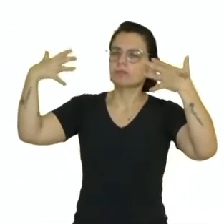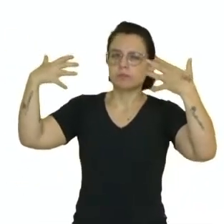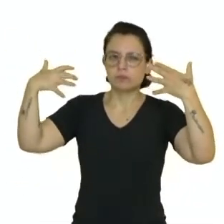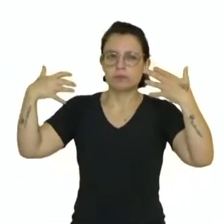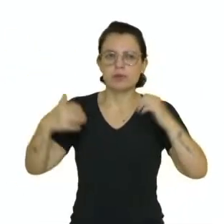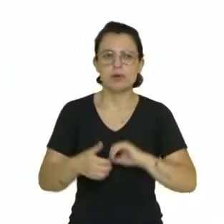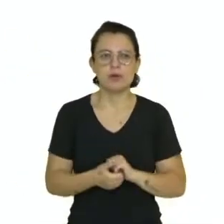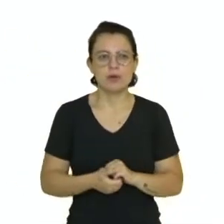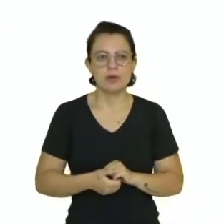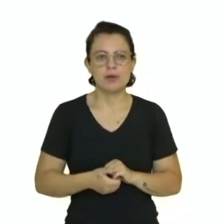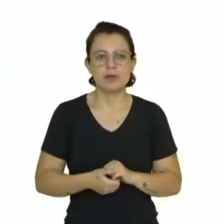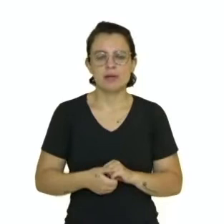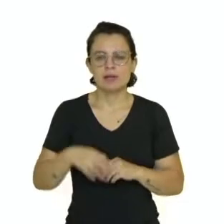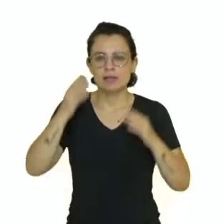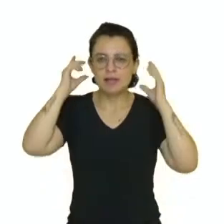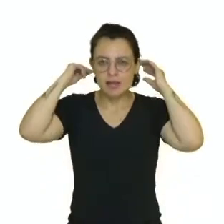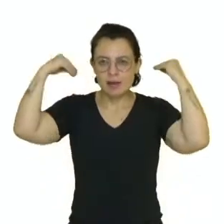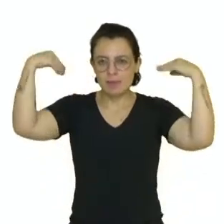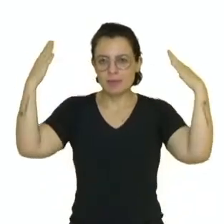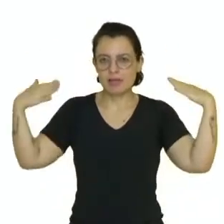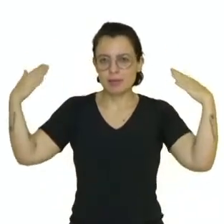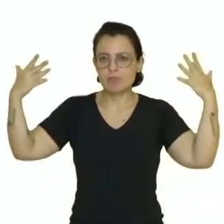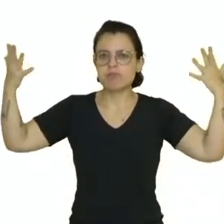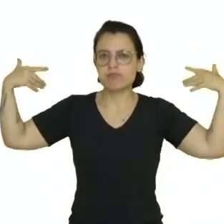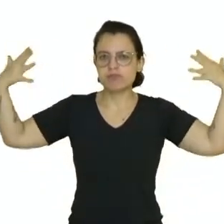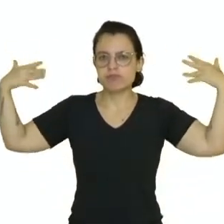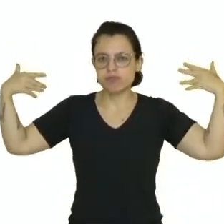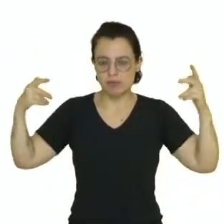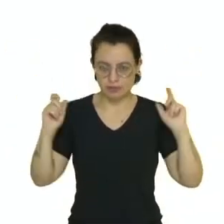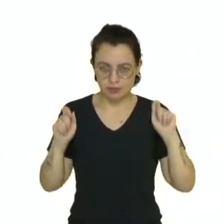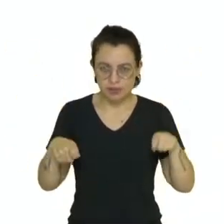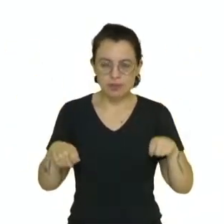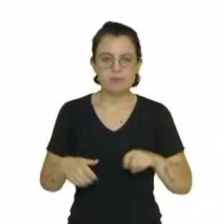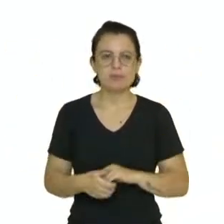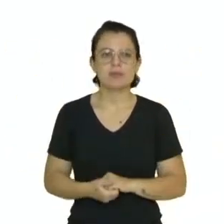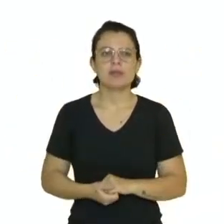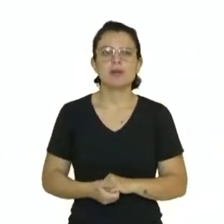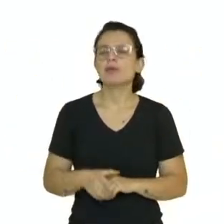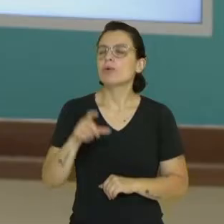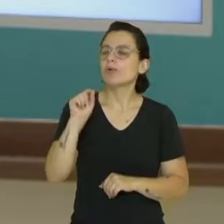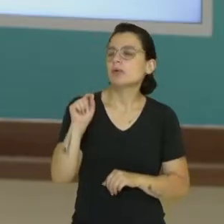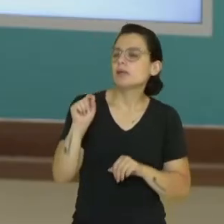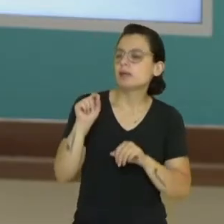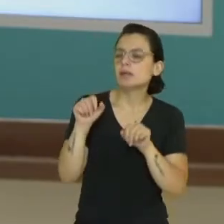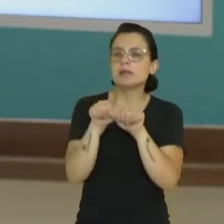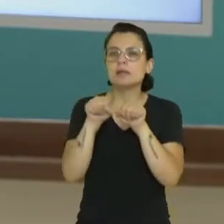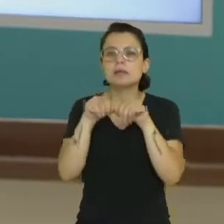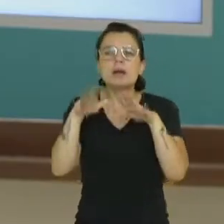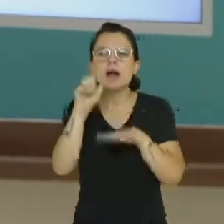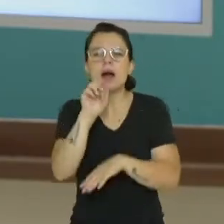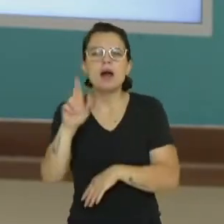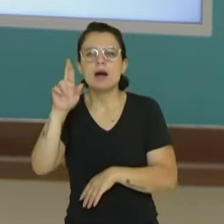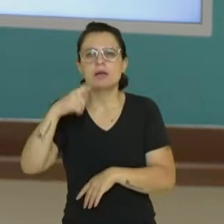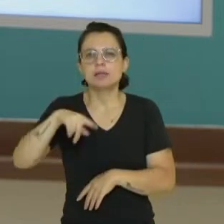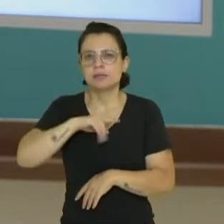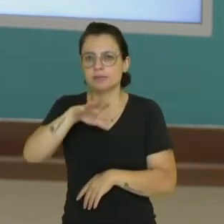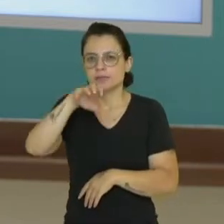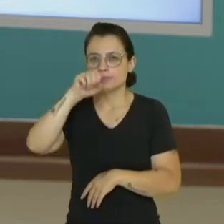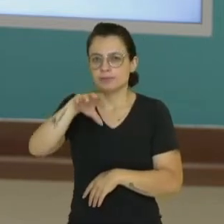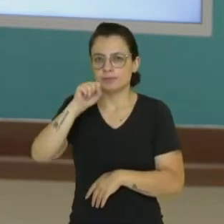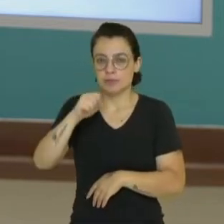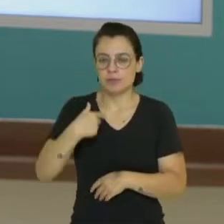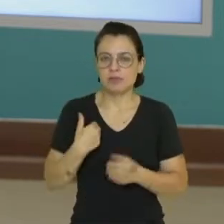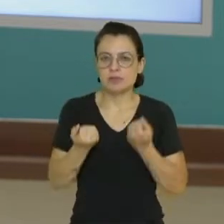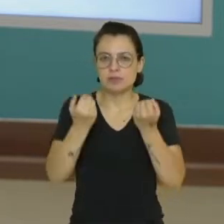até nos seus cabelos se movimentando? Do que será que é feito o ar que respiramos? Eu vou dar um tempinho para